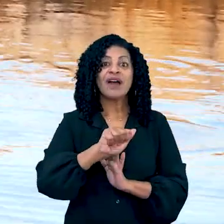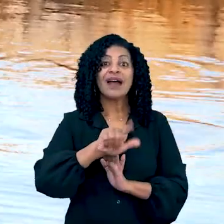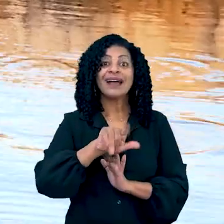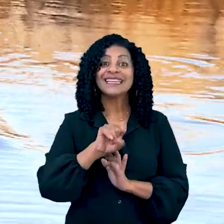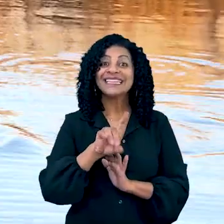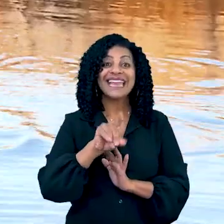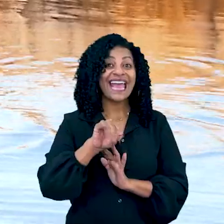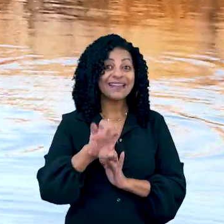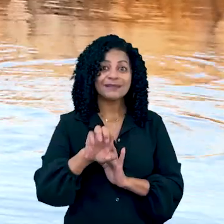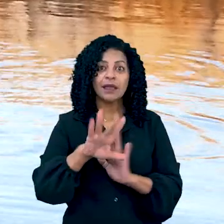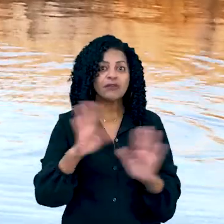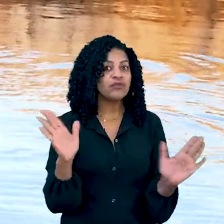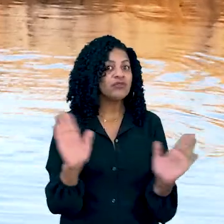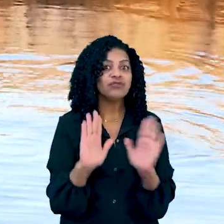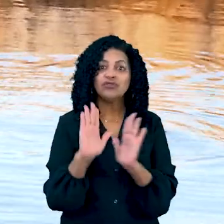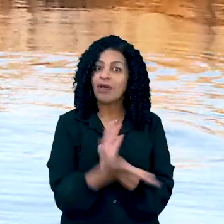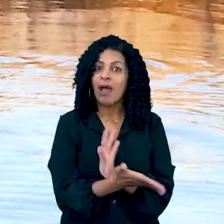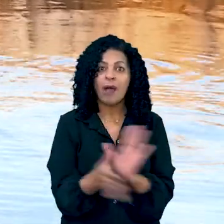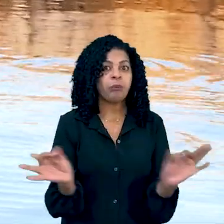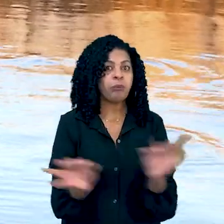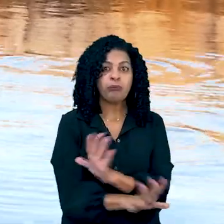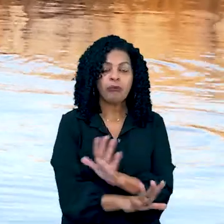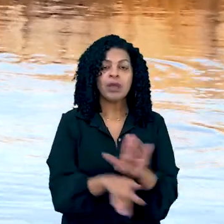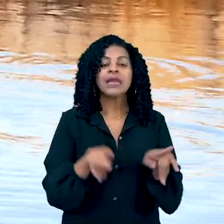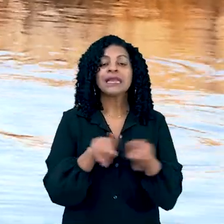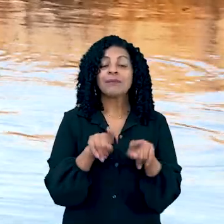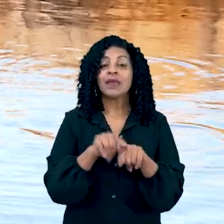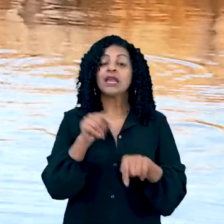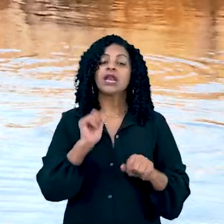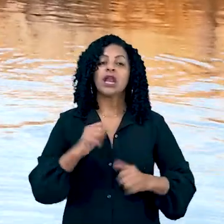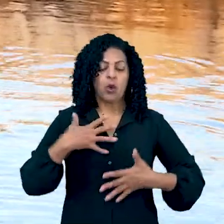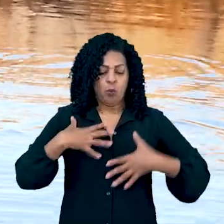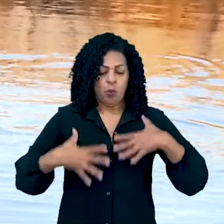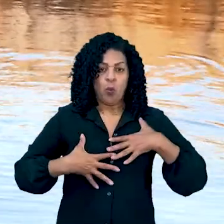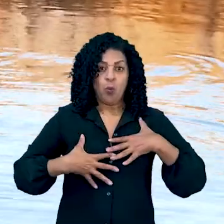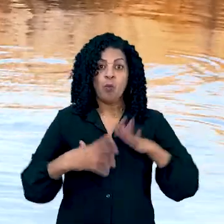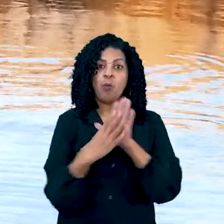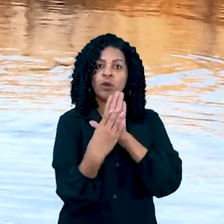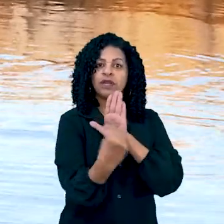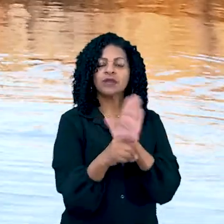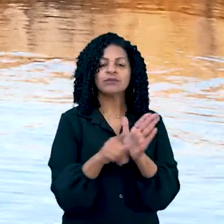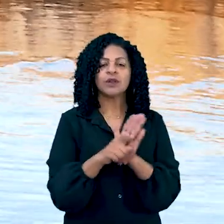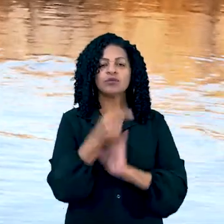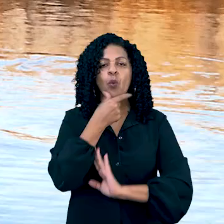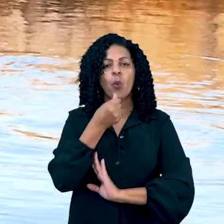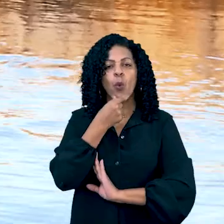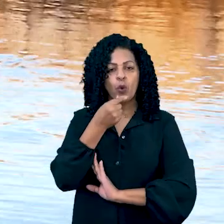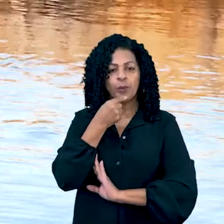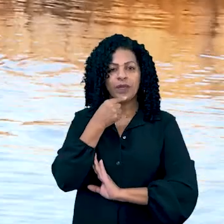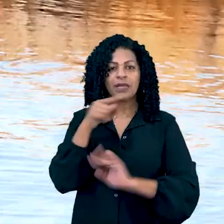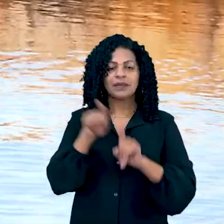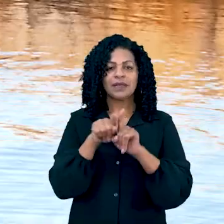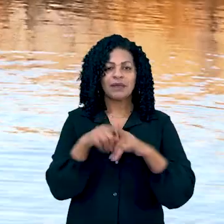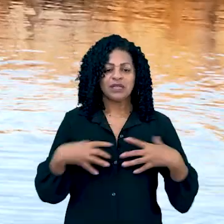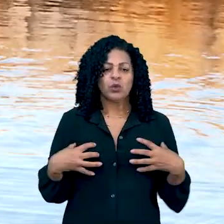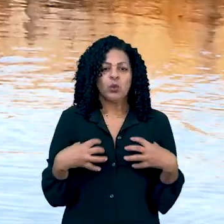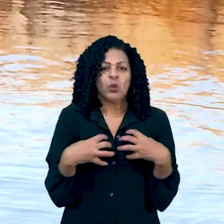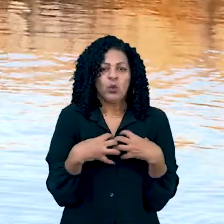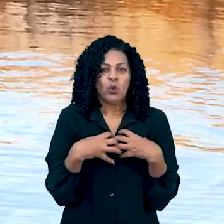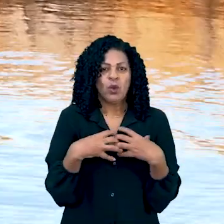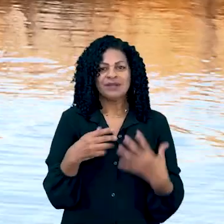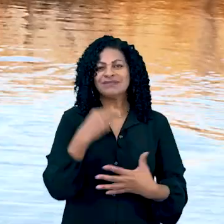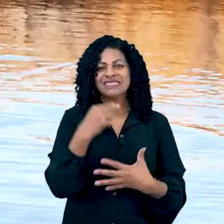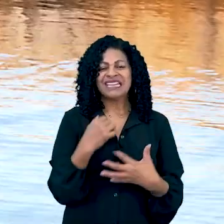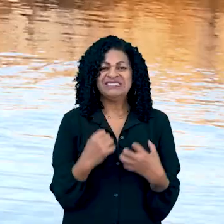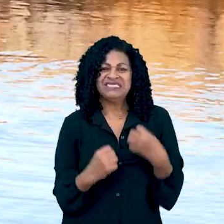da validade e com a modelagem masculina. A profissional afirmou que o equipamento comprometia a proteção da região do